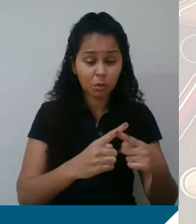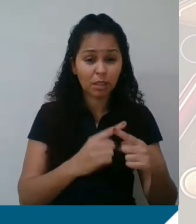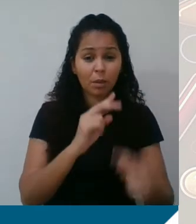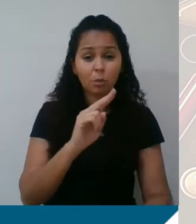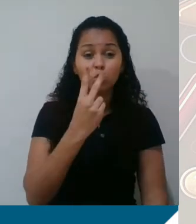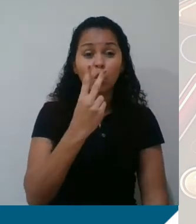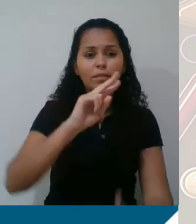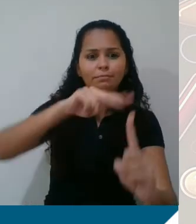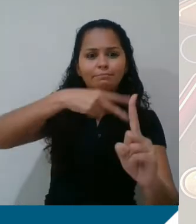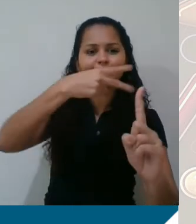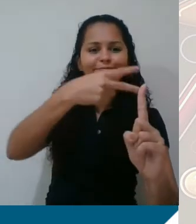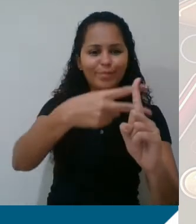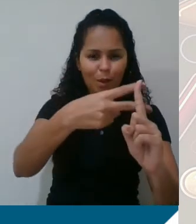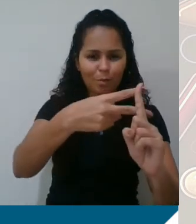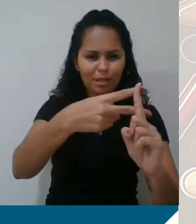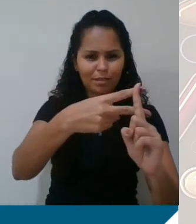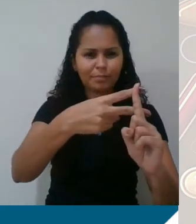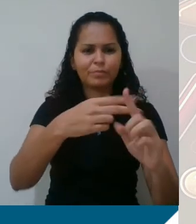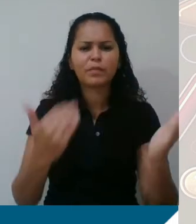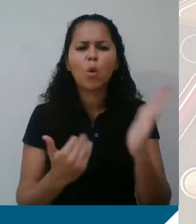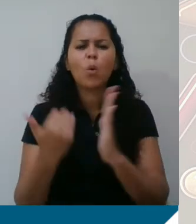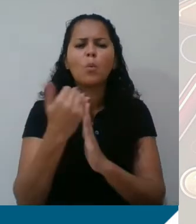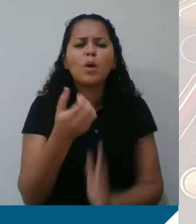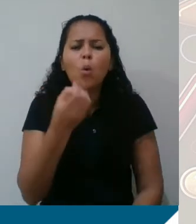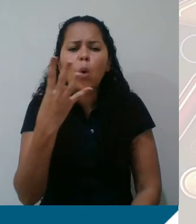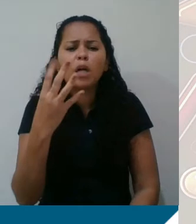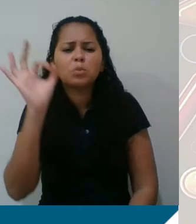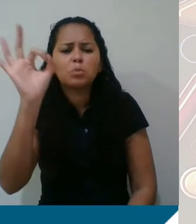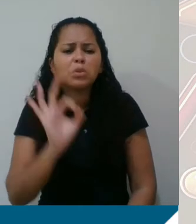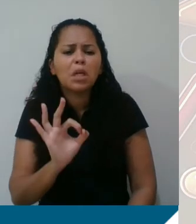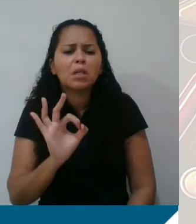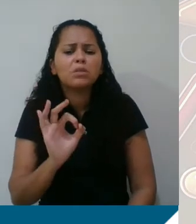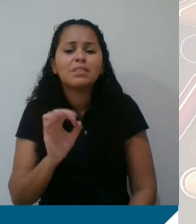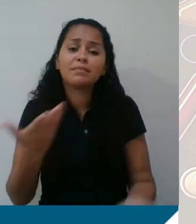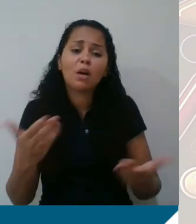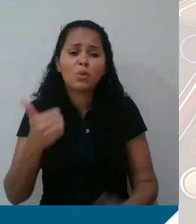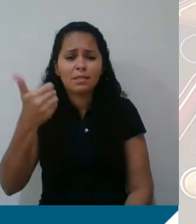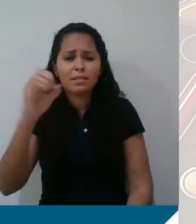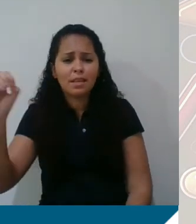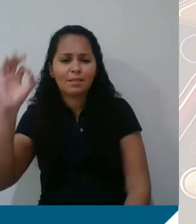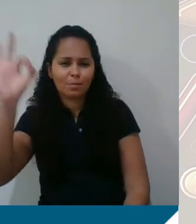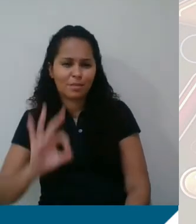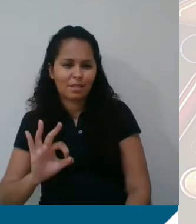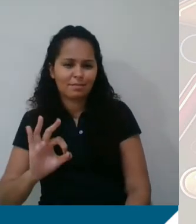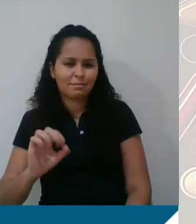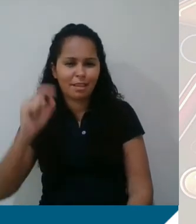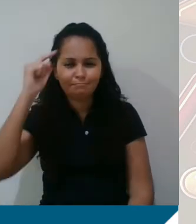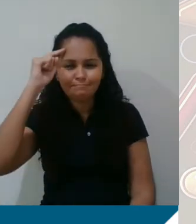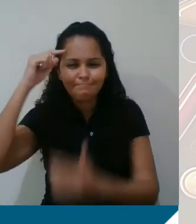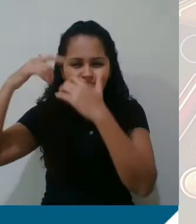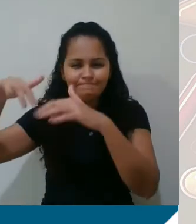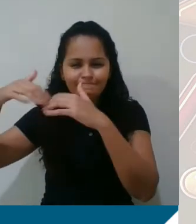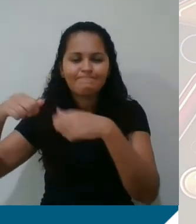gente multiplica um valor por 2, ele dobra, ele aumenta. O aumento seria de quantos por cento? Se você dobrou, o aumento é de 100%. Então, essa é